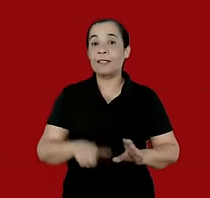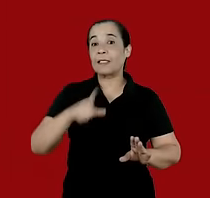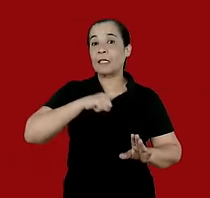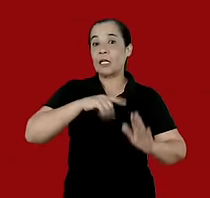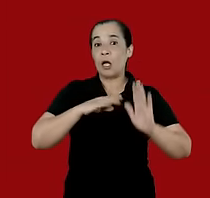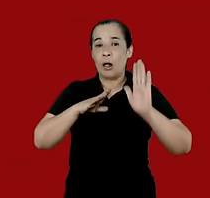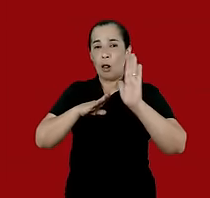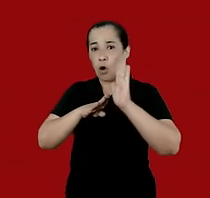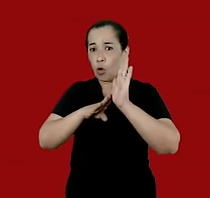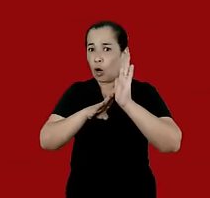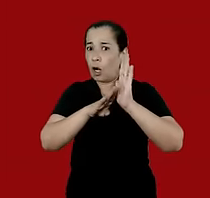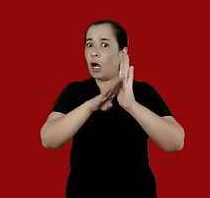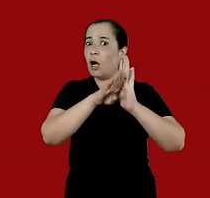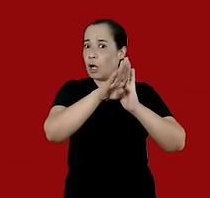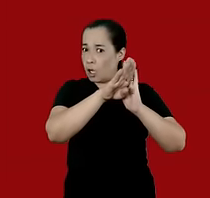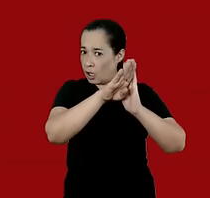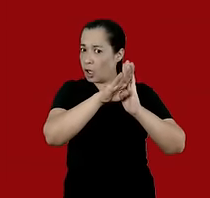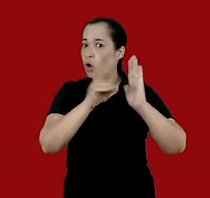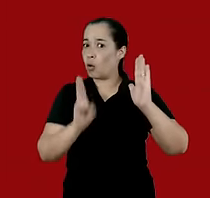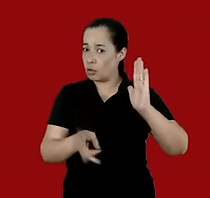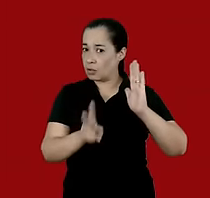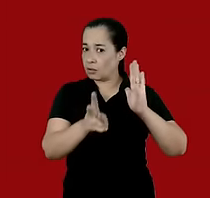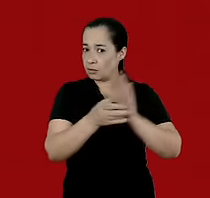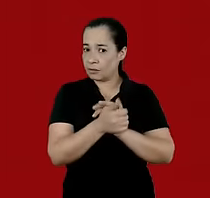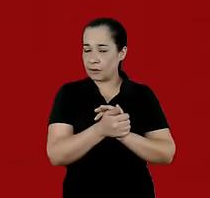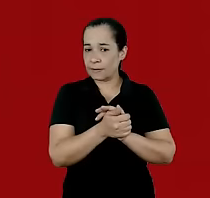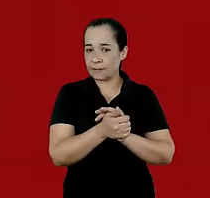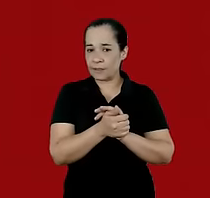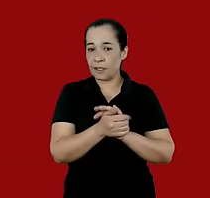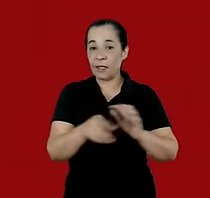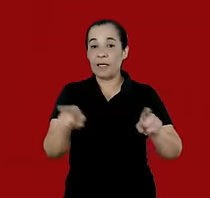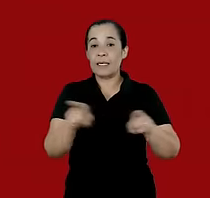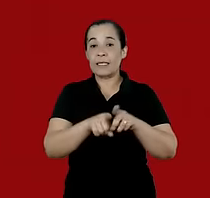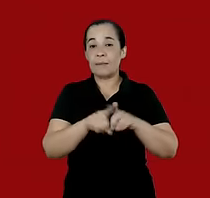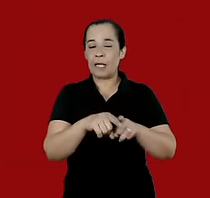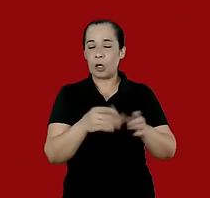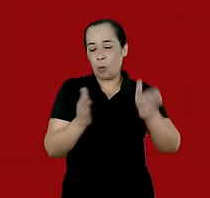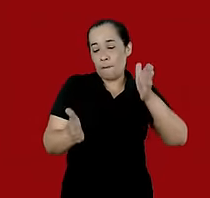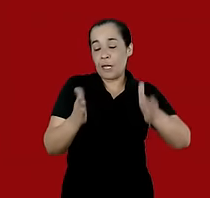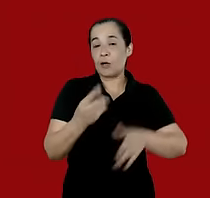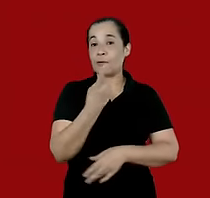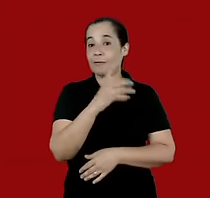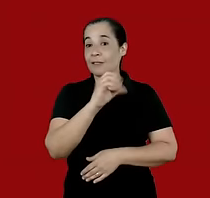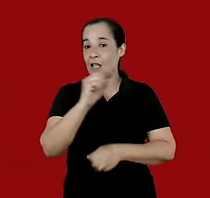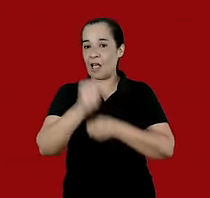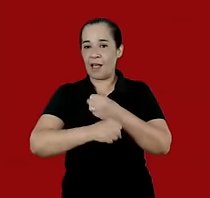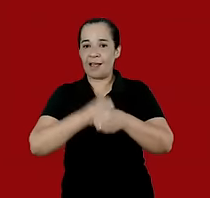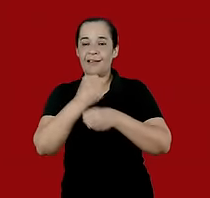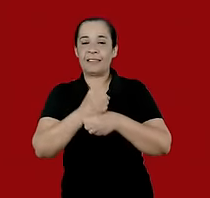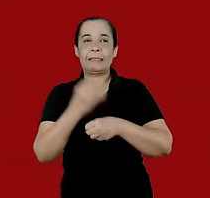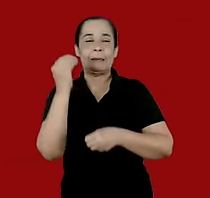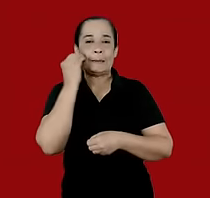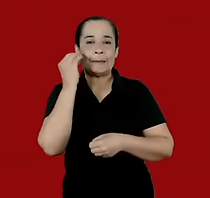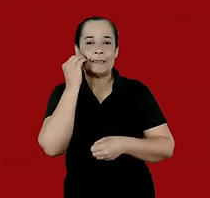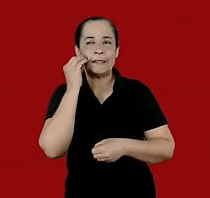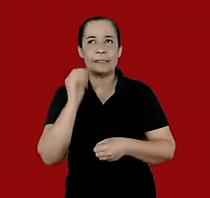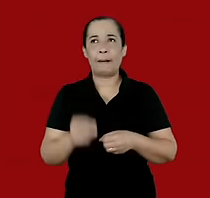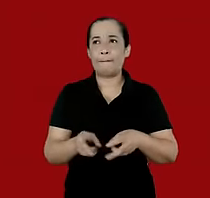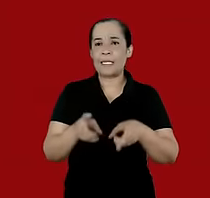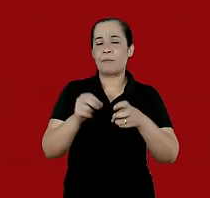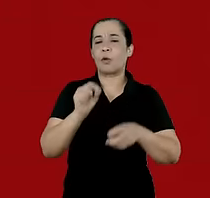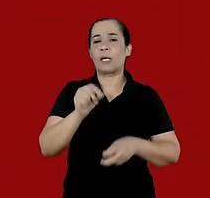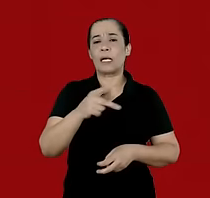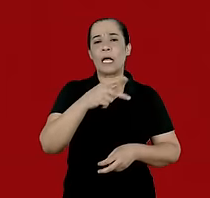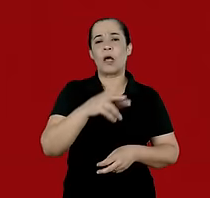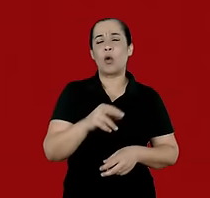ainda eh quando a gente olha a decomposição da taxa de 10 anos a gente tenta modelar o que que é o prêmio de risco né então o que que é o juros